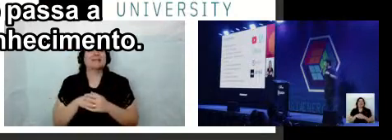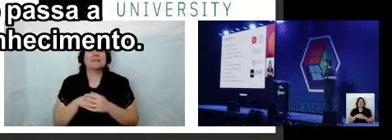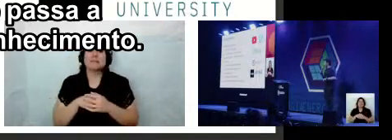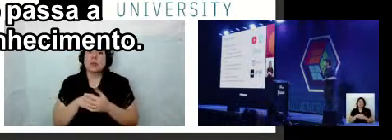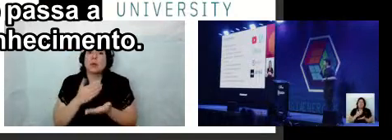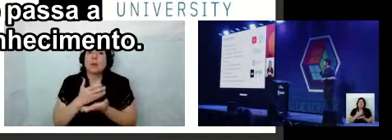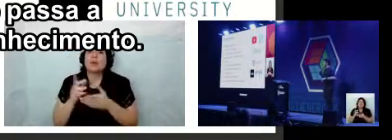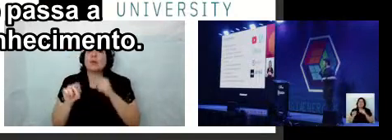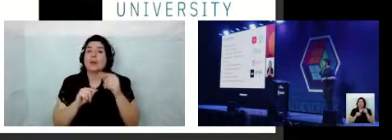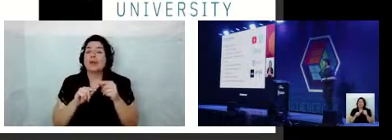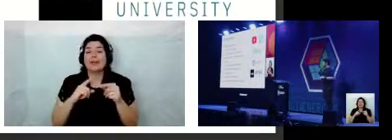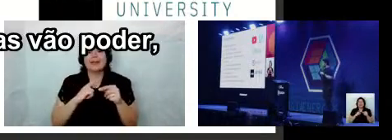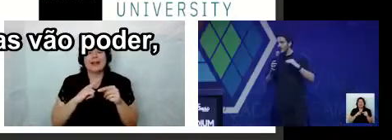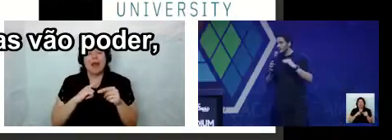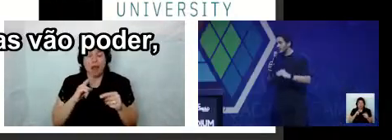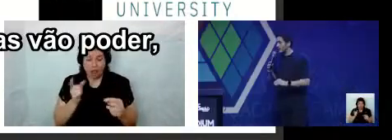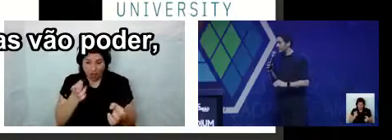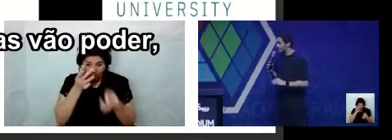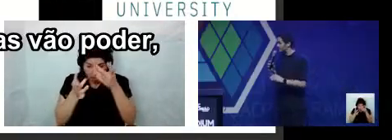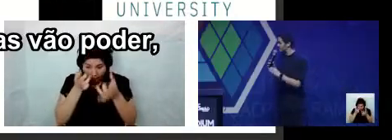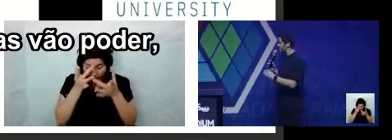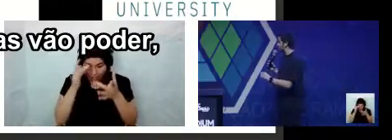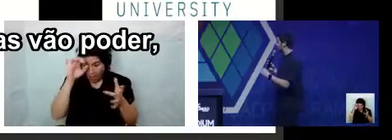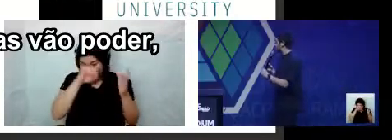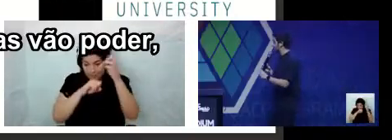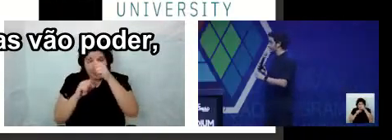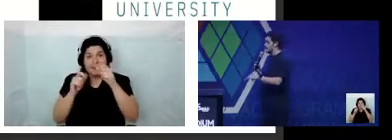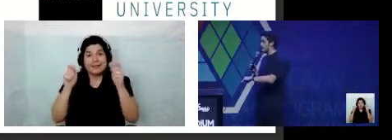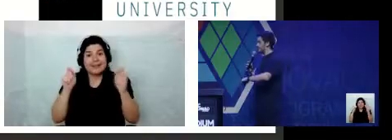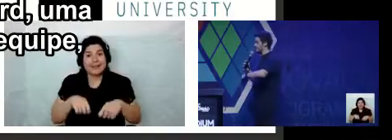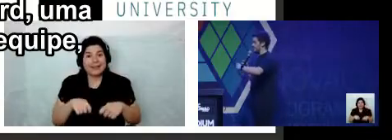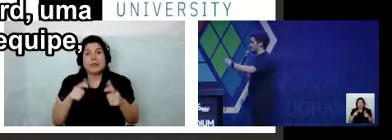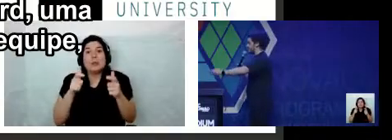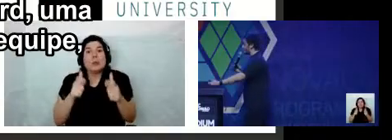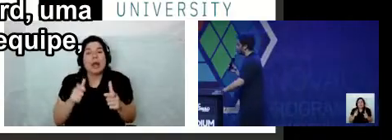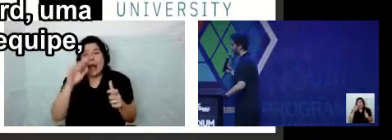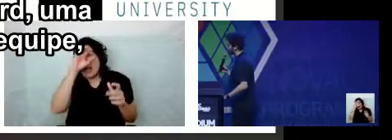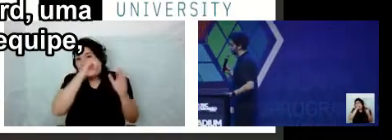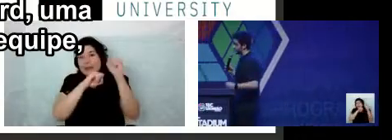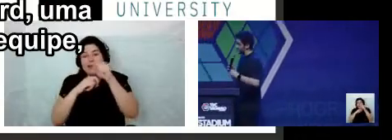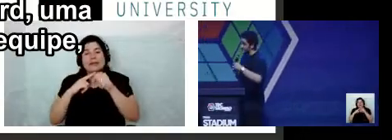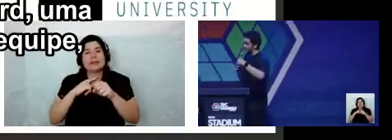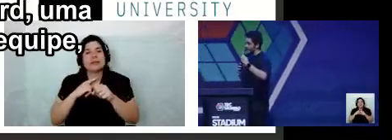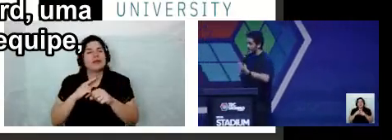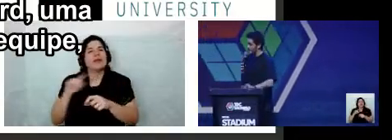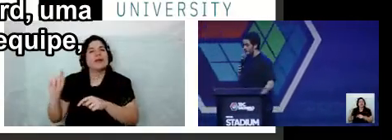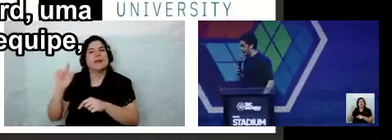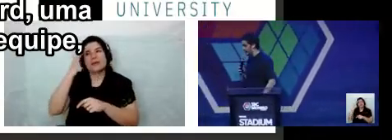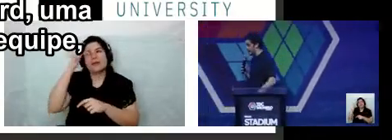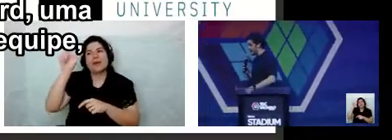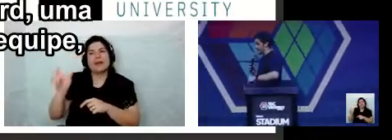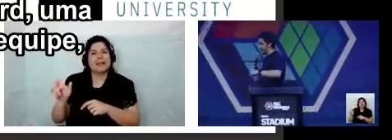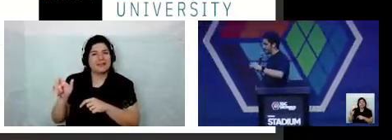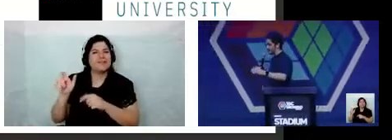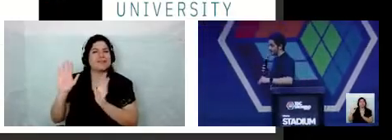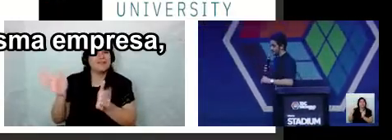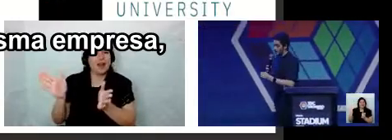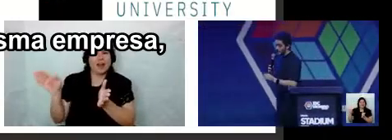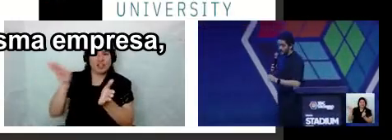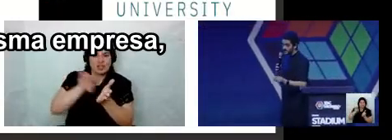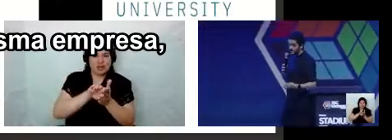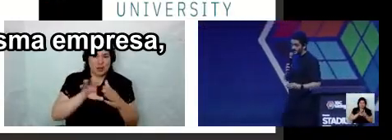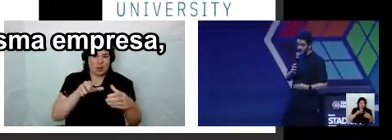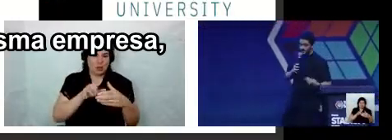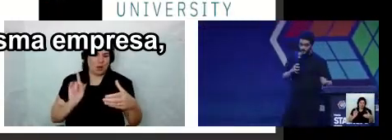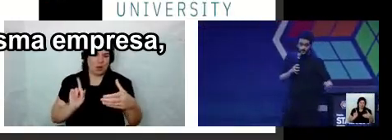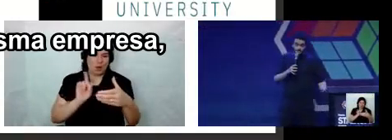o seu repositório de conhecimento. Então, aquele local onde as pessoas vão poder, uma vez que fizeram o onboarding, uma vez que chegaram agora na equipe, né,